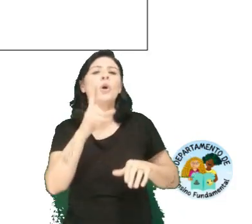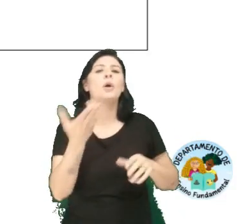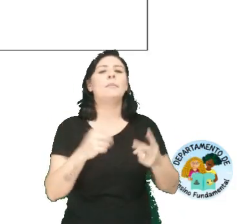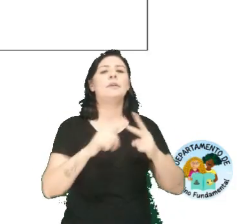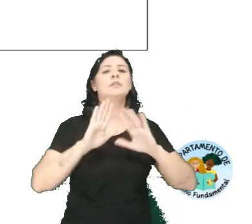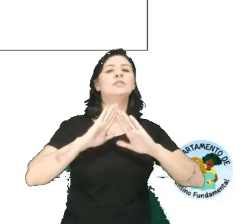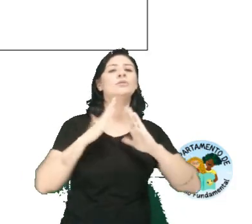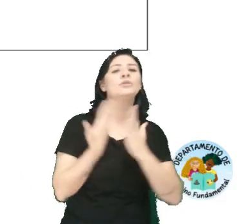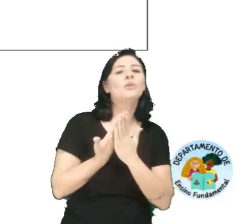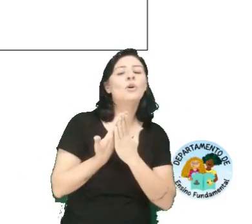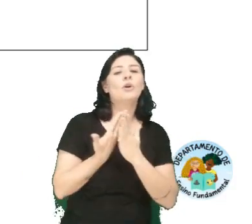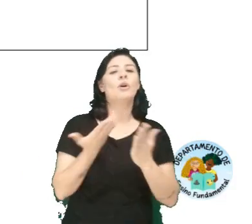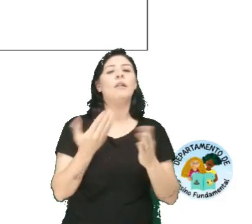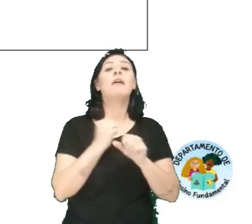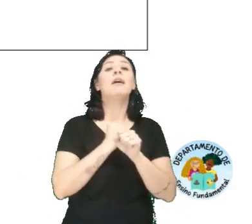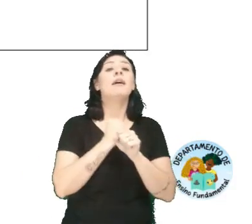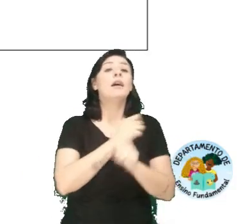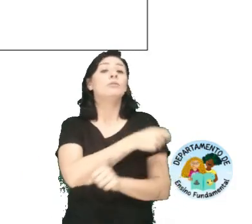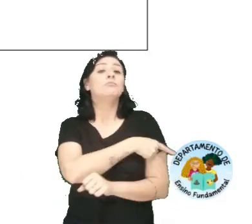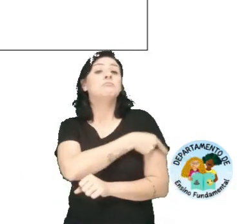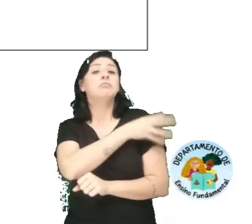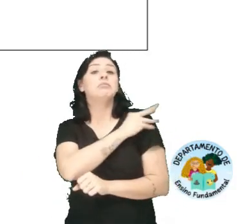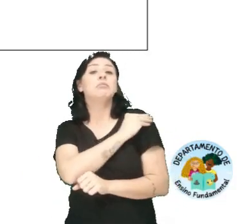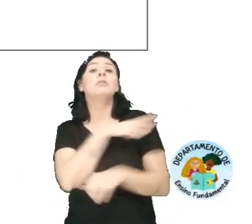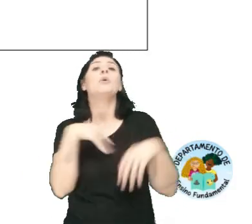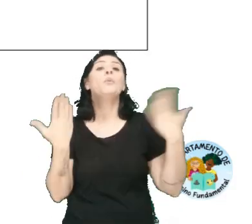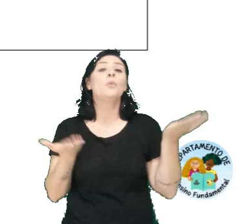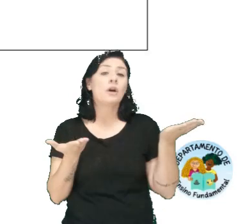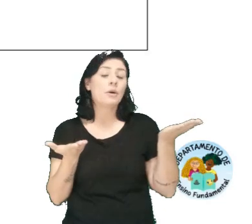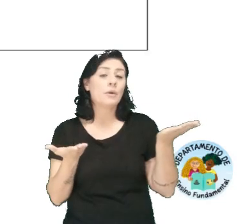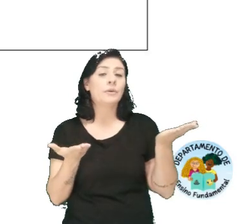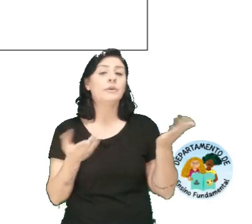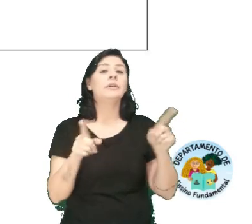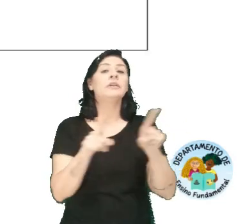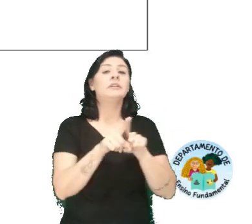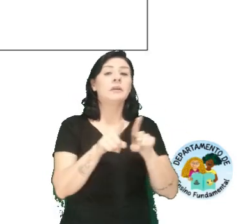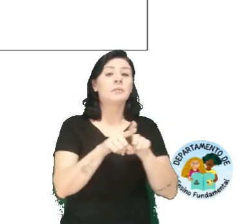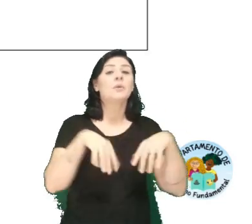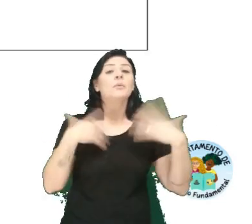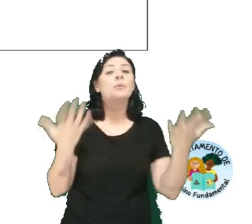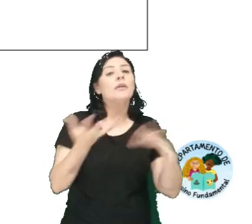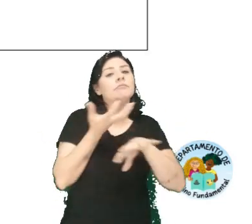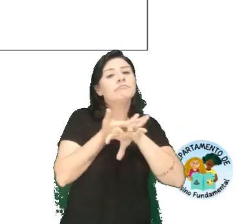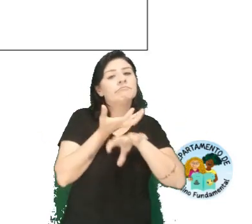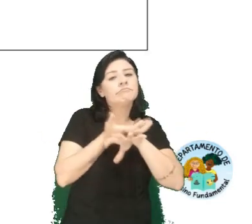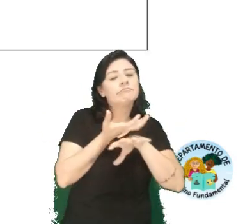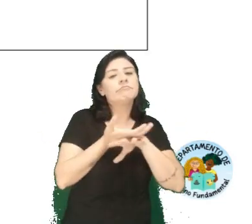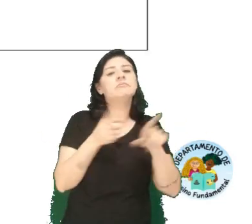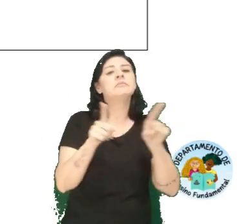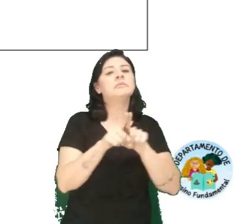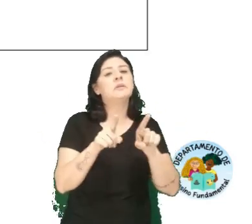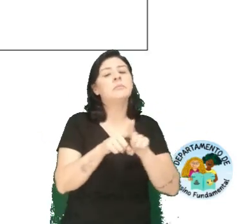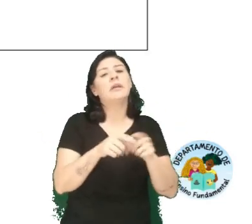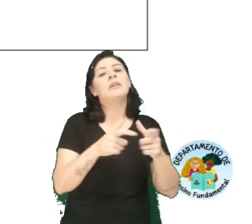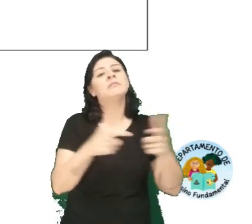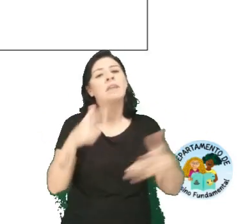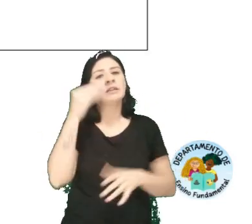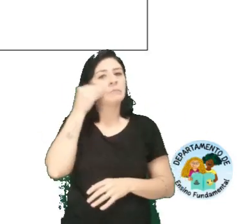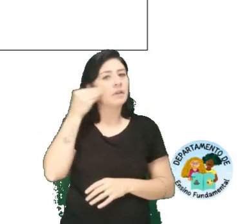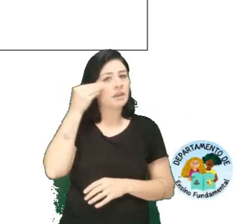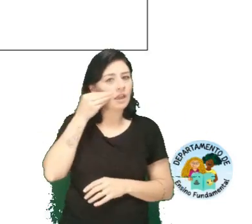a escola, ano escolar que você seleciona, o componente curricular ou campos de